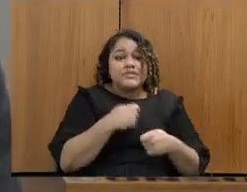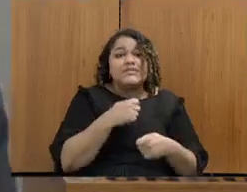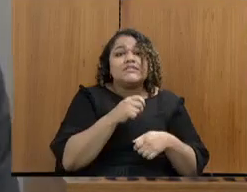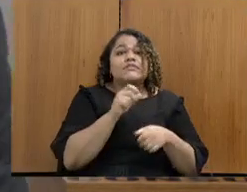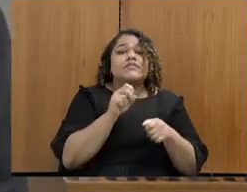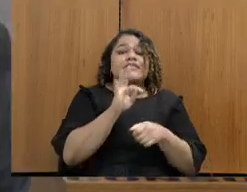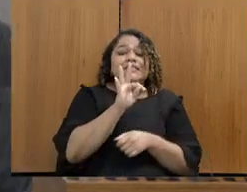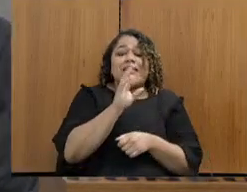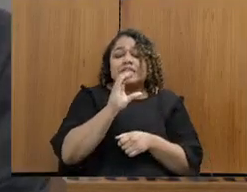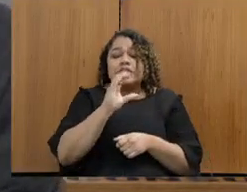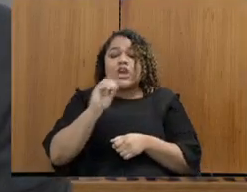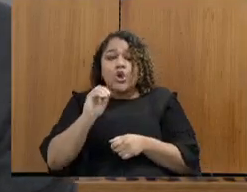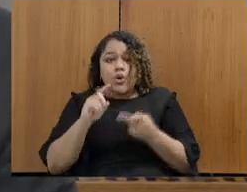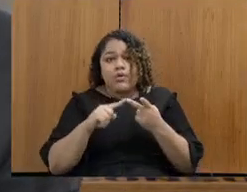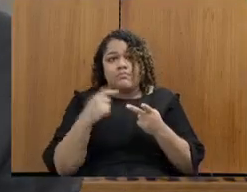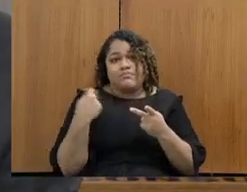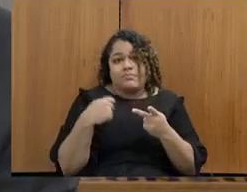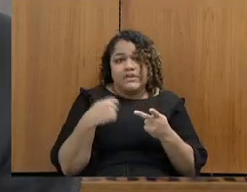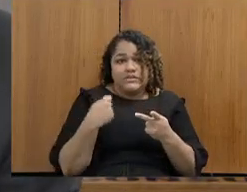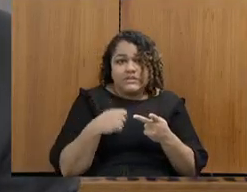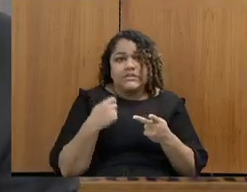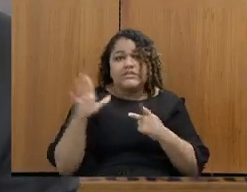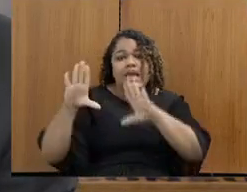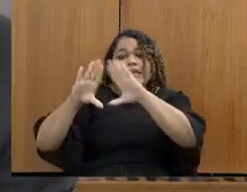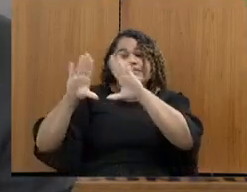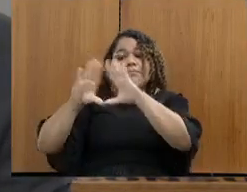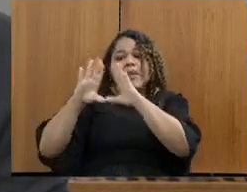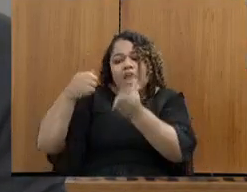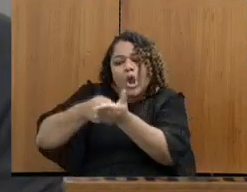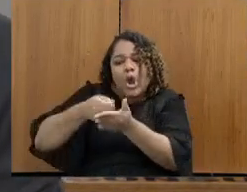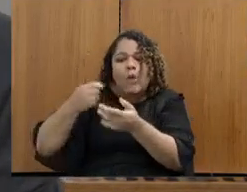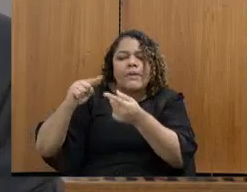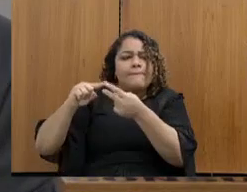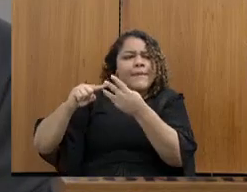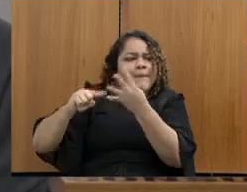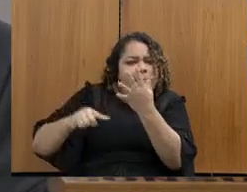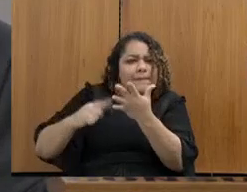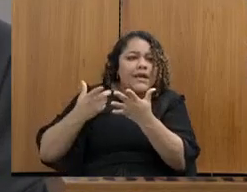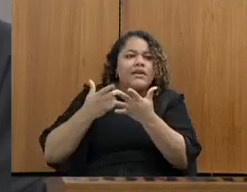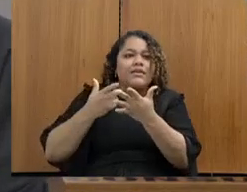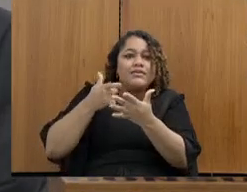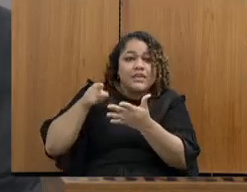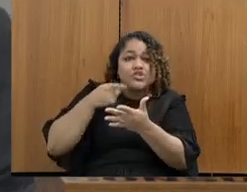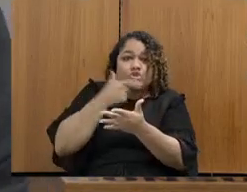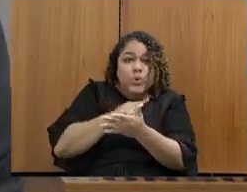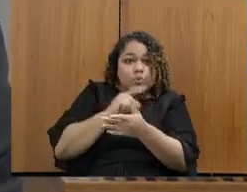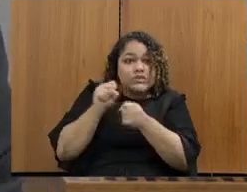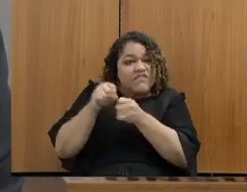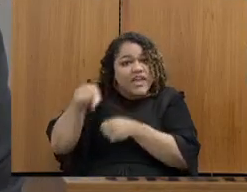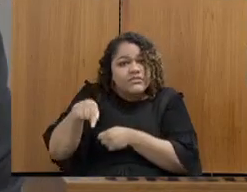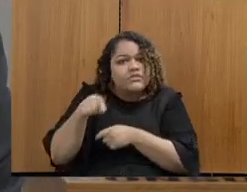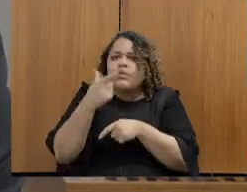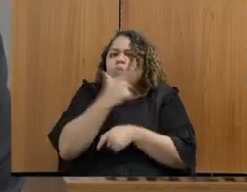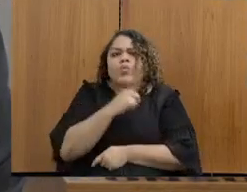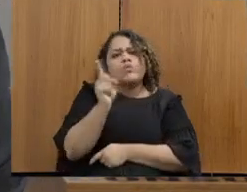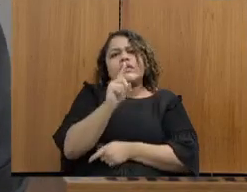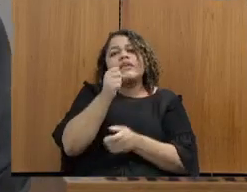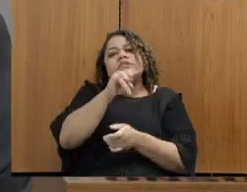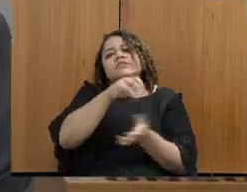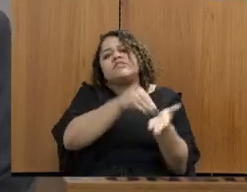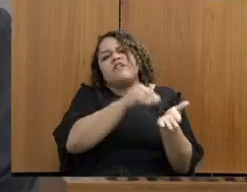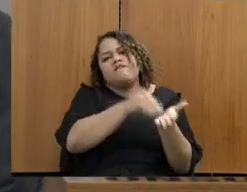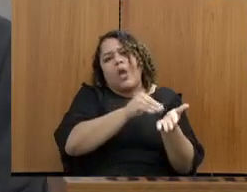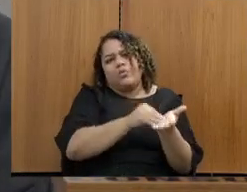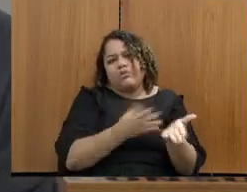atender todas as demandas que a própria Assembleia cobra da Polícia Civil e cada vez mais a gente percebe que